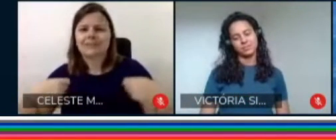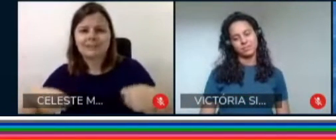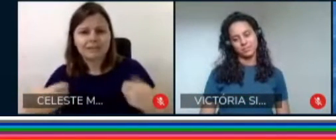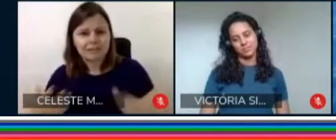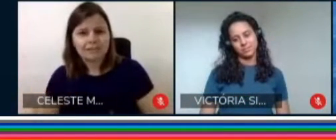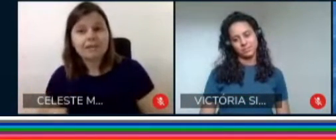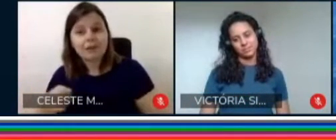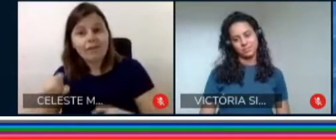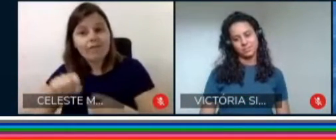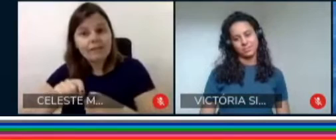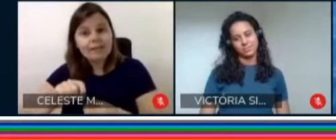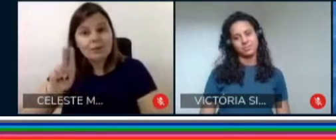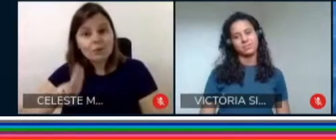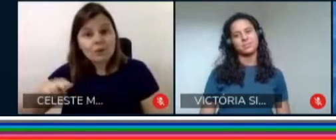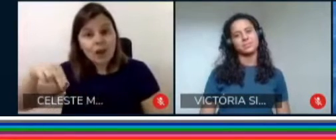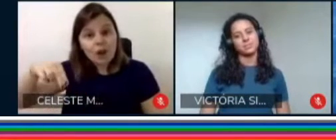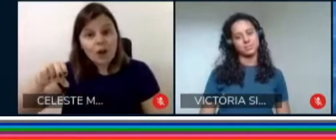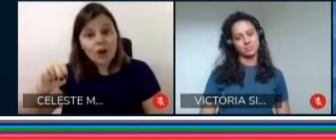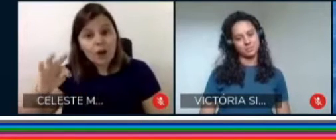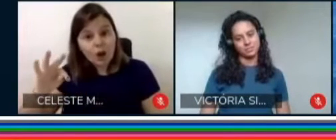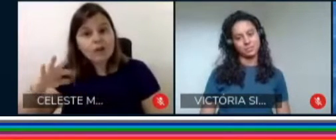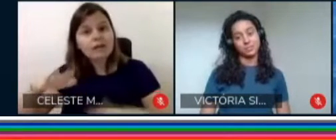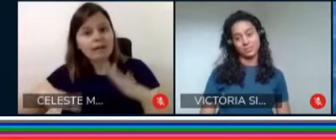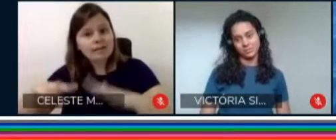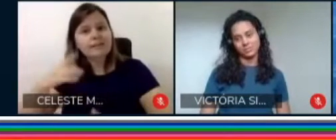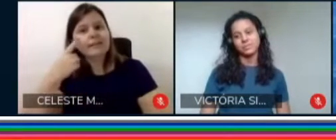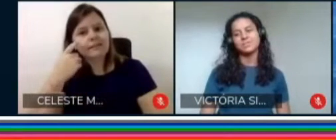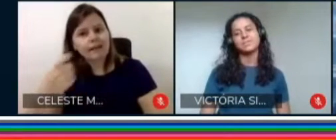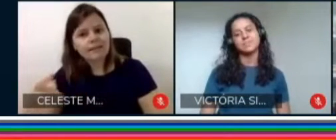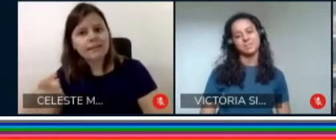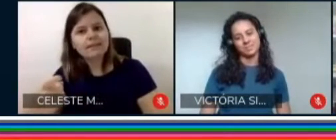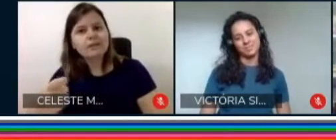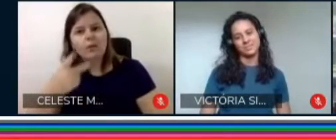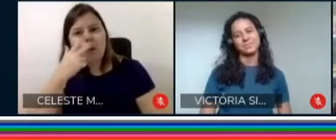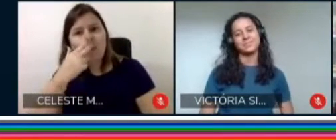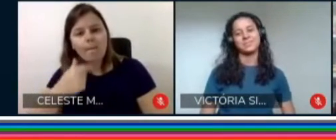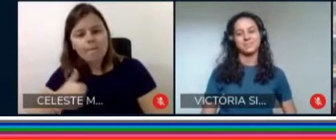essa exclusão pode ser bem interessante, né? Pode agilizar a nossa vida.